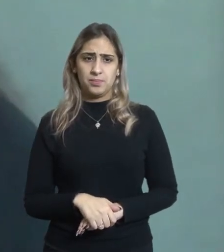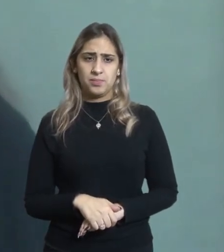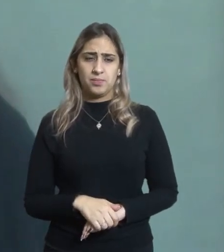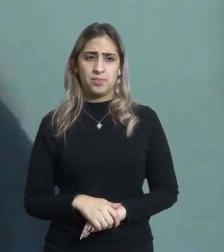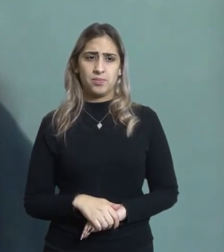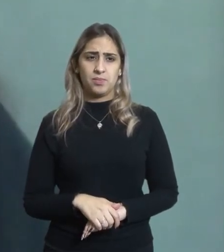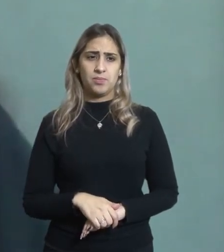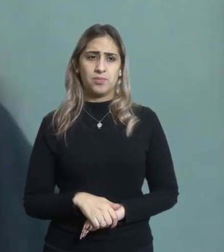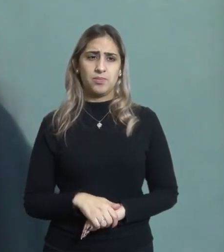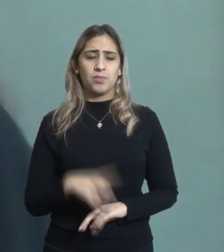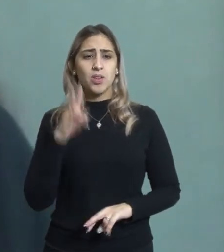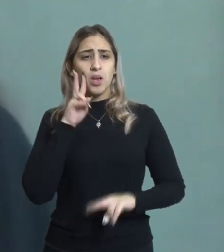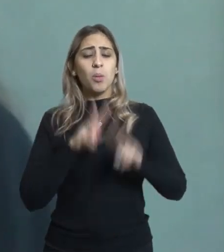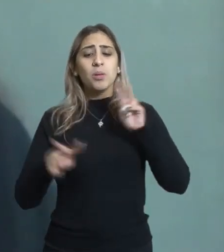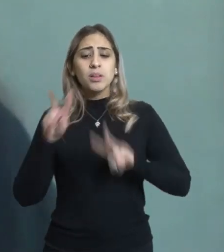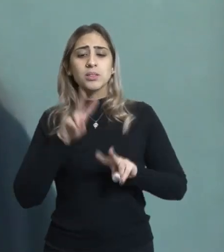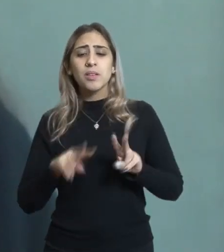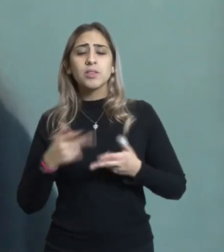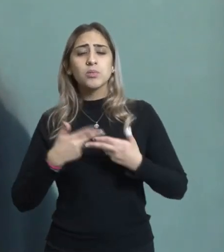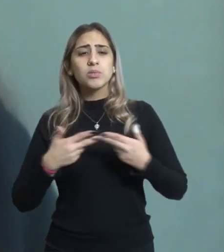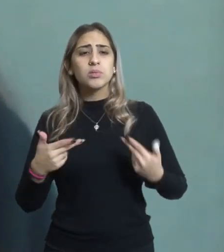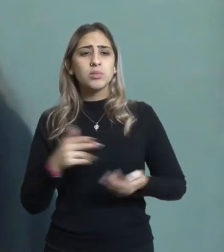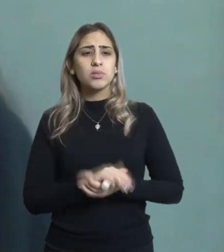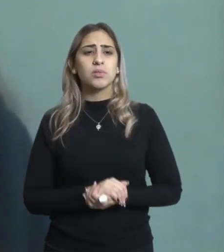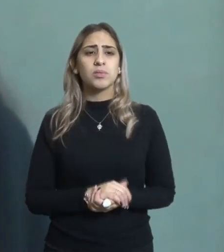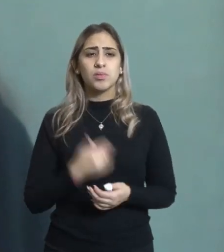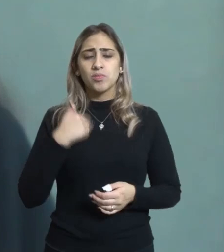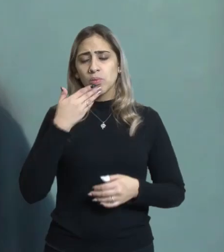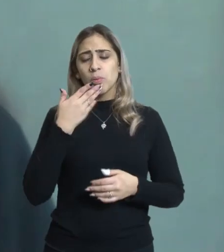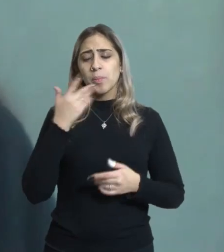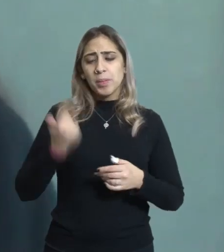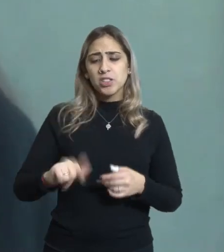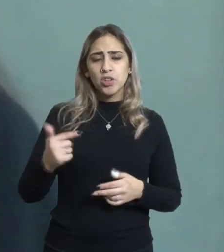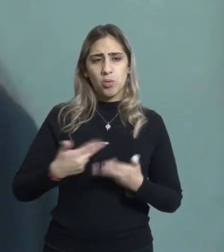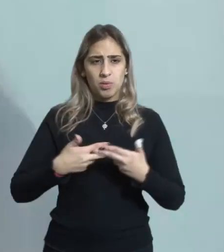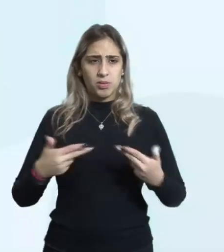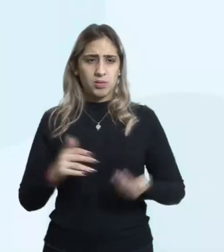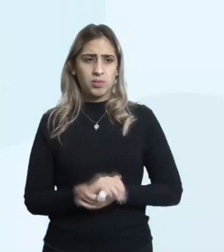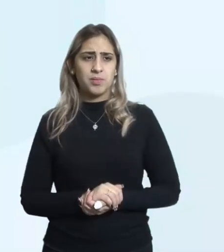lá, próximo, observações gerais. Eu vou repetir algumas coisas.